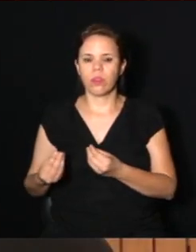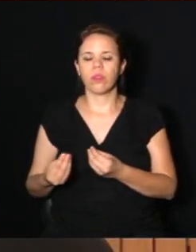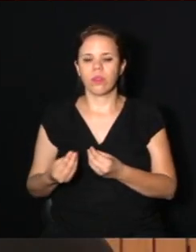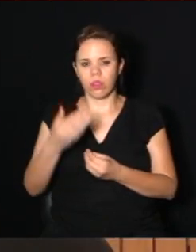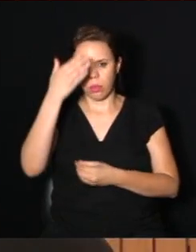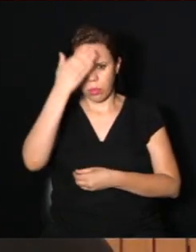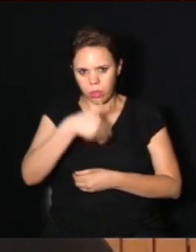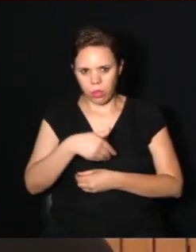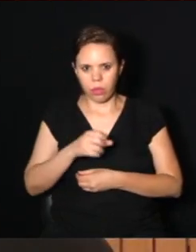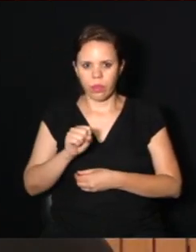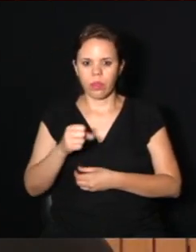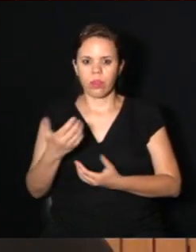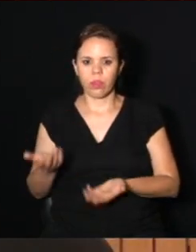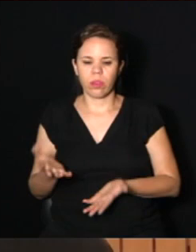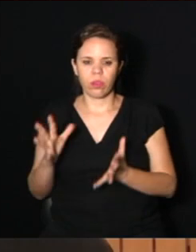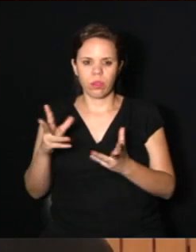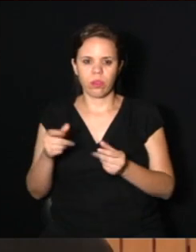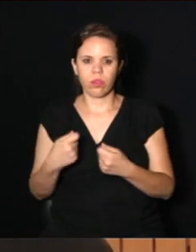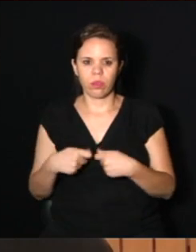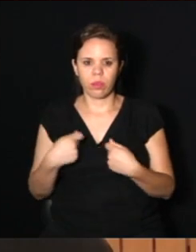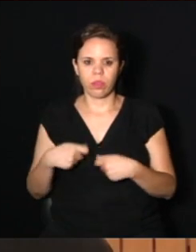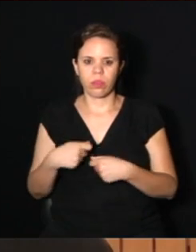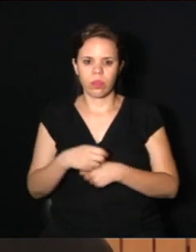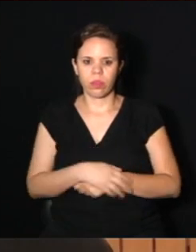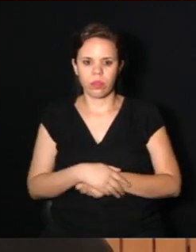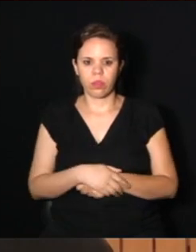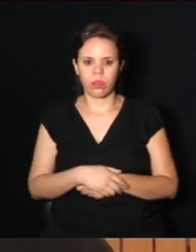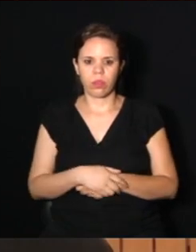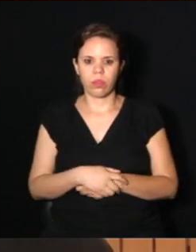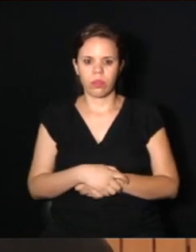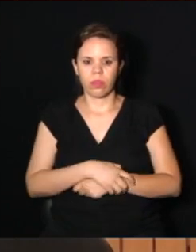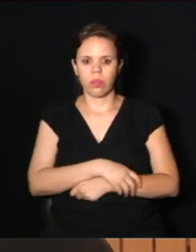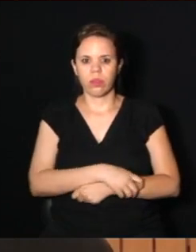embasamento, enfim, com tudo o que precisava para